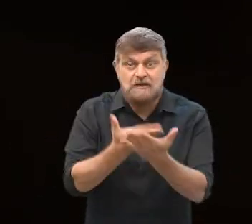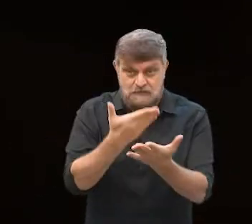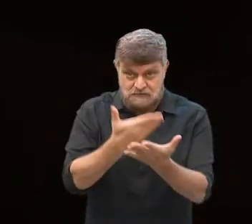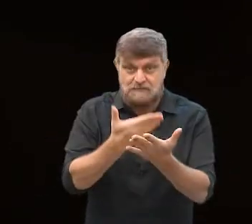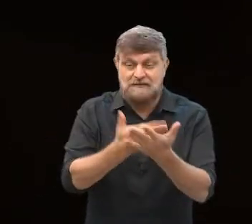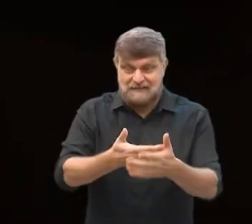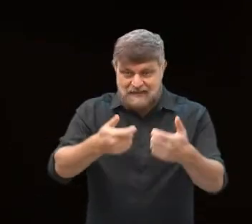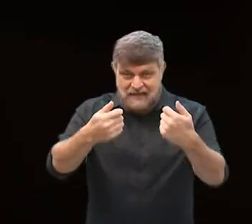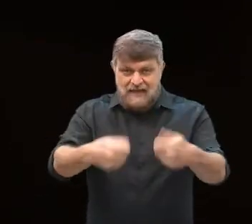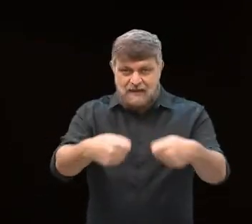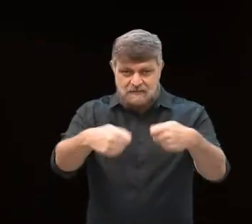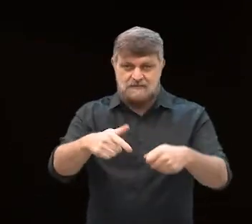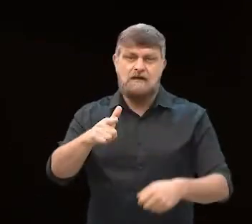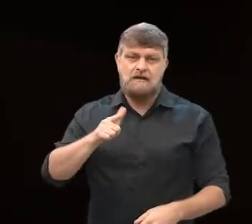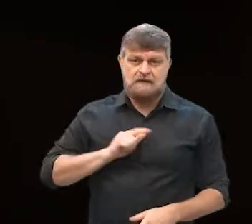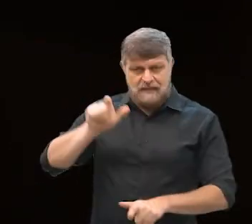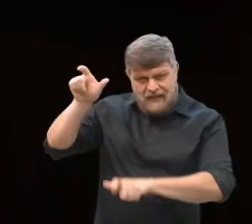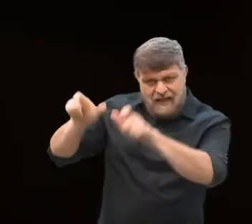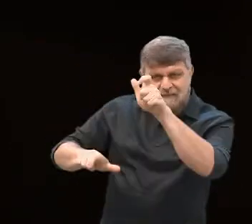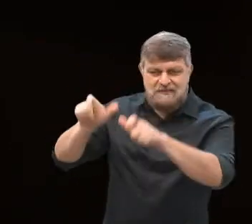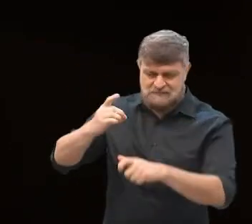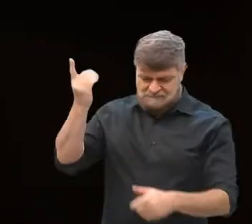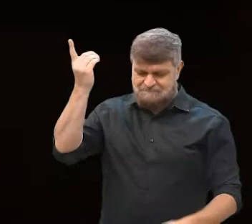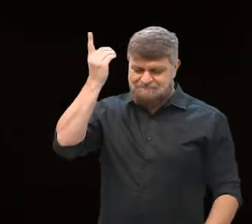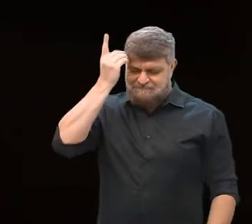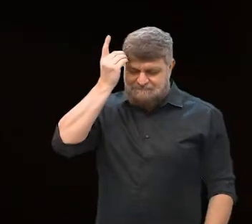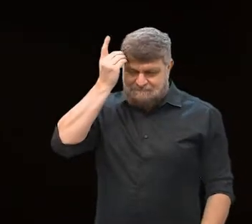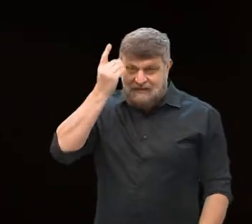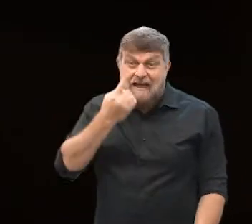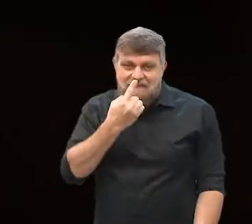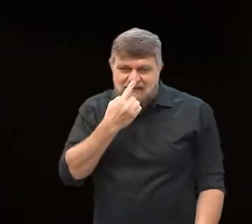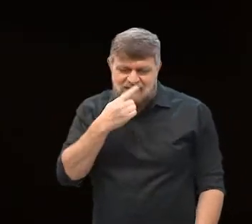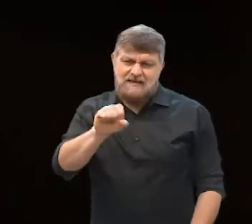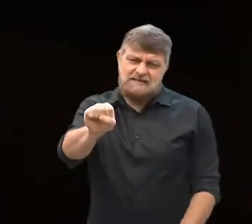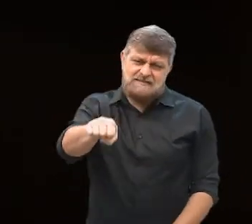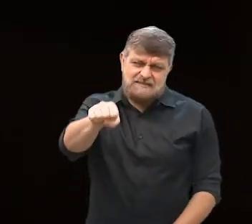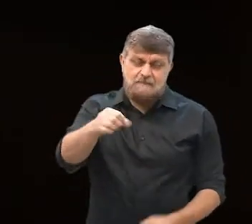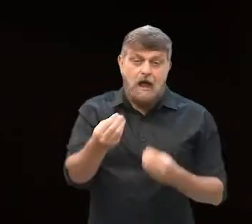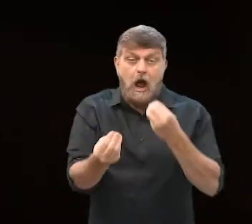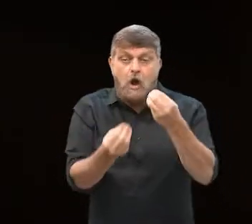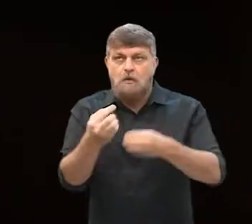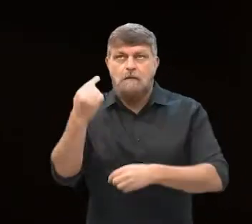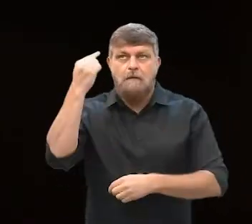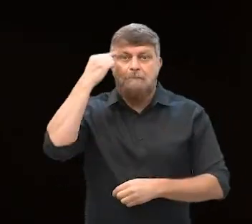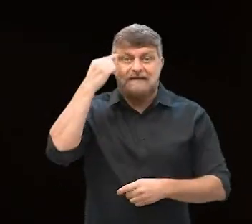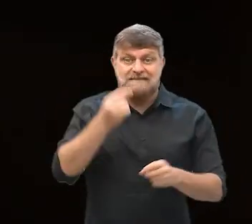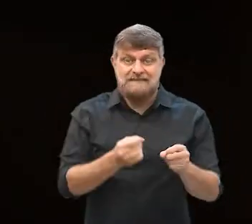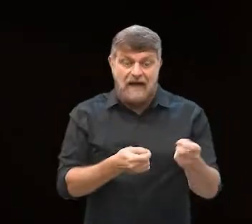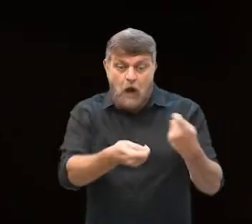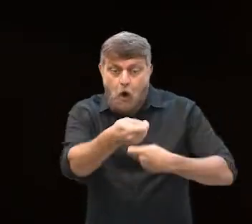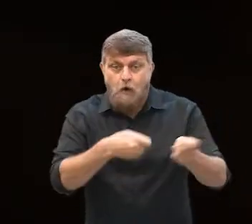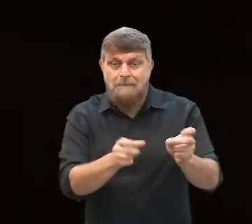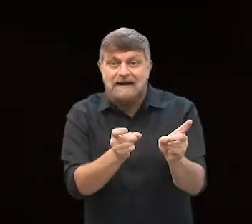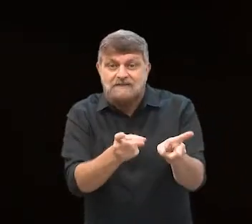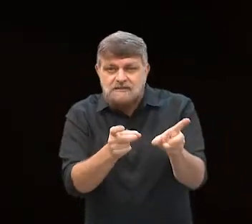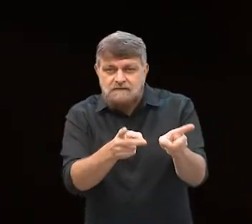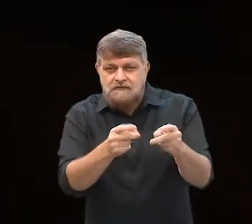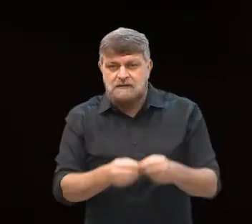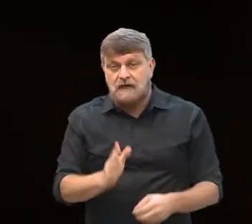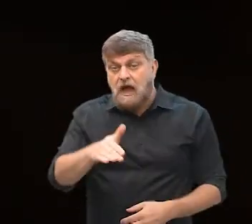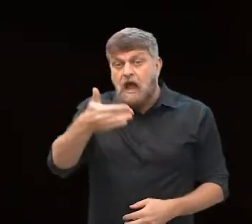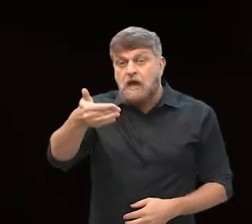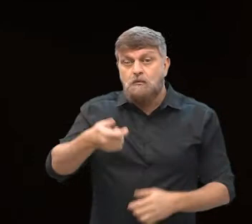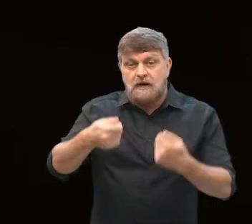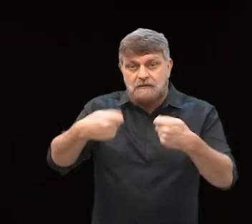Alguns casos continuam usando a questão do dom, mas como a gente pode pensar nisso como um negócio e quando é necessário